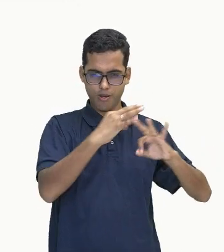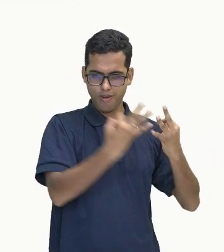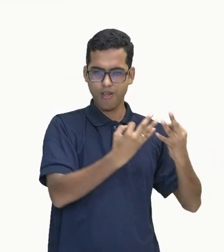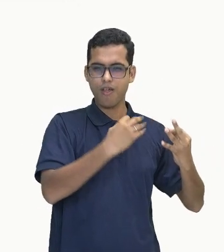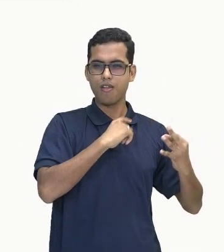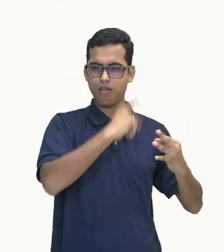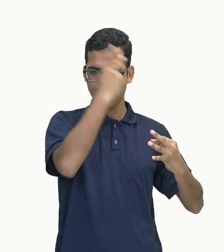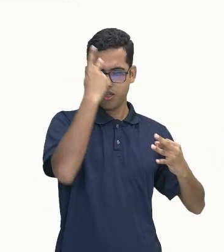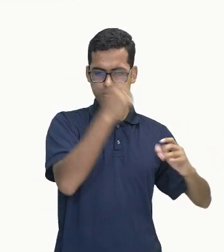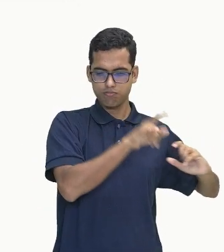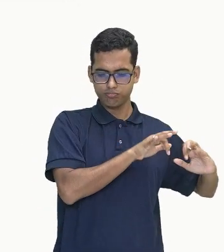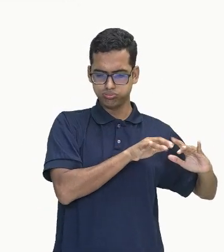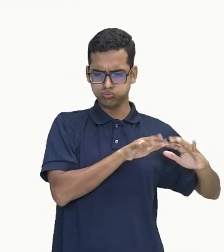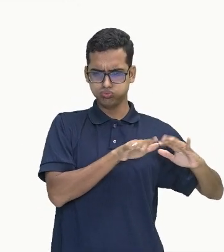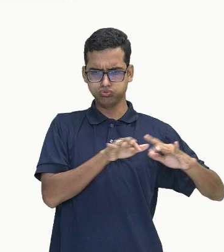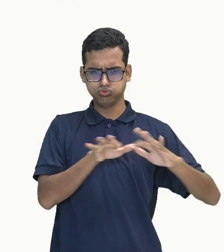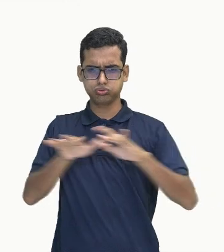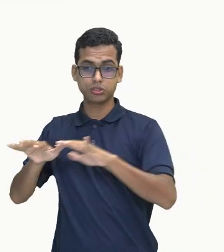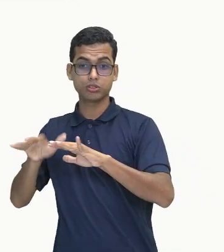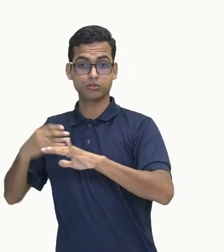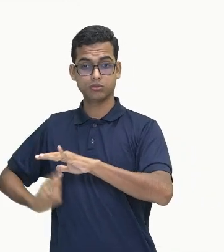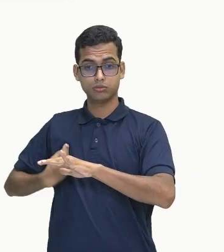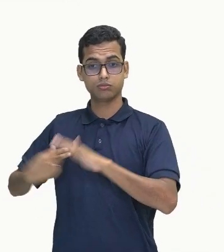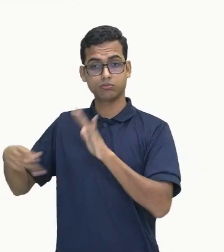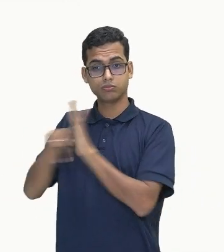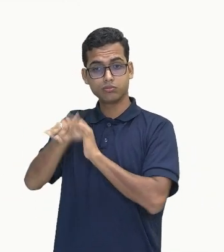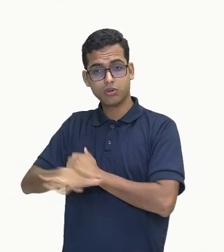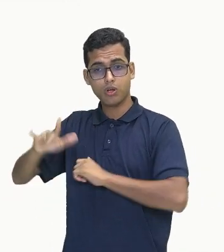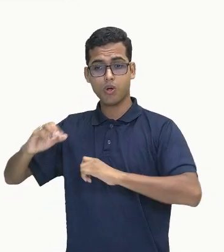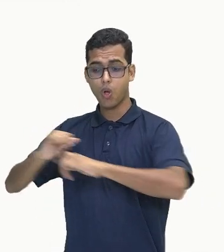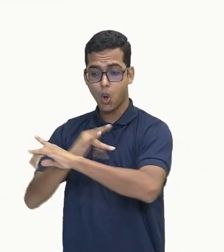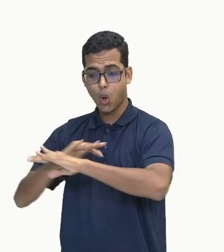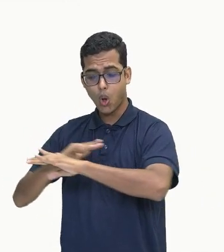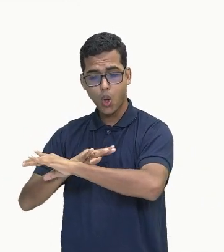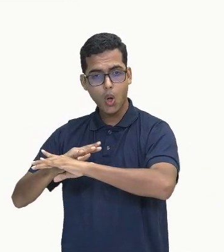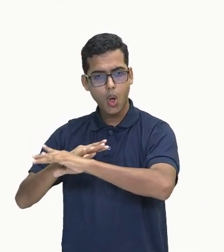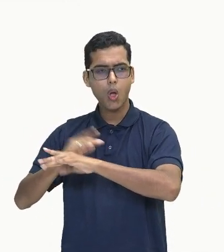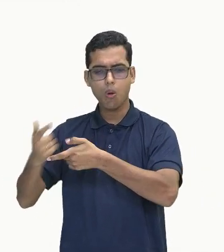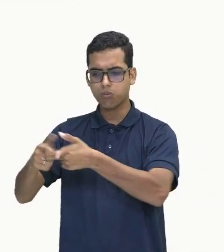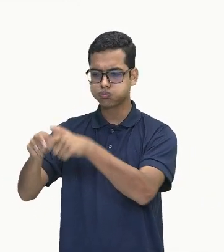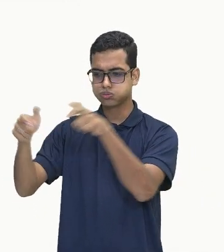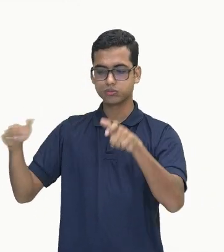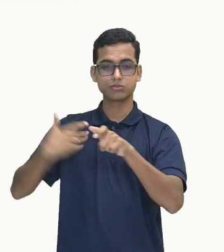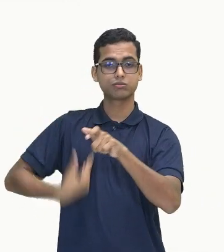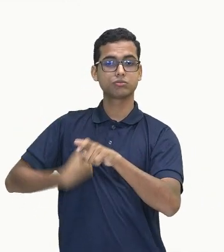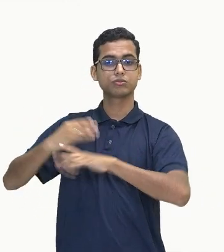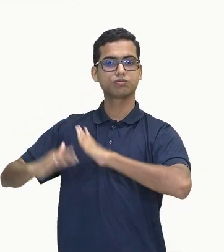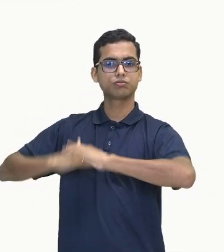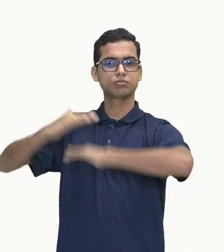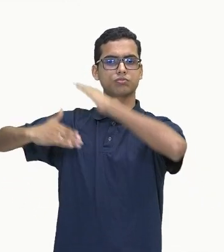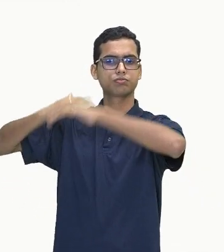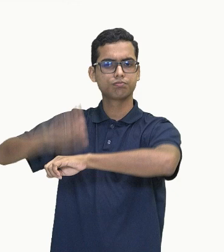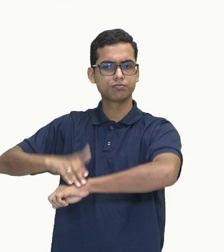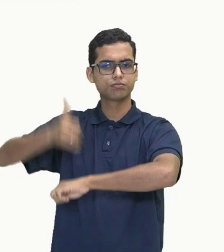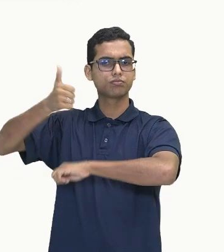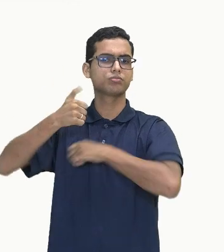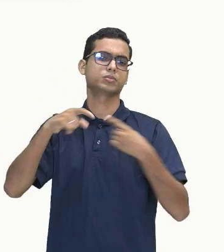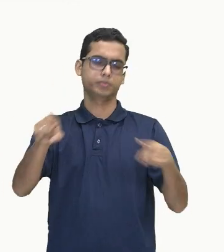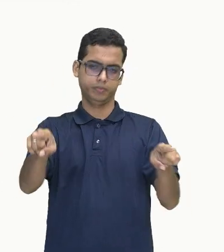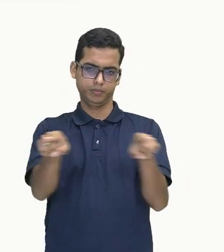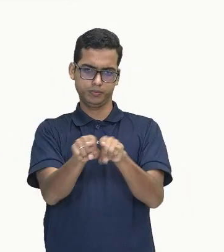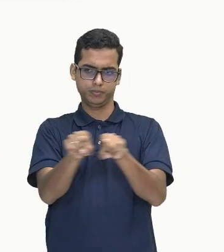meio rural e indo para o meio urbano, né, indo para as grandes cidades, indo em busca de melhores condições de vida, melhores